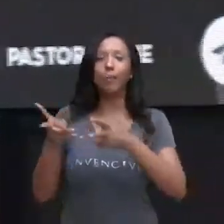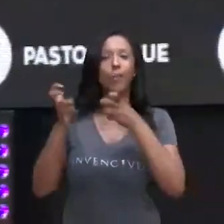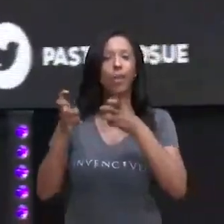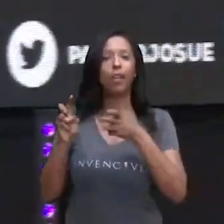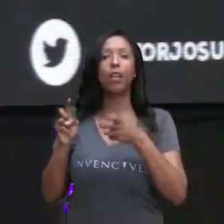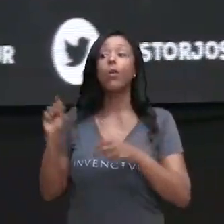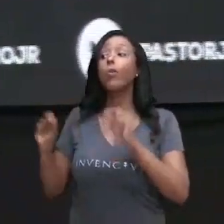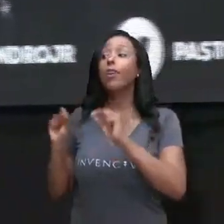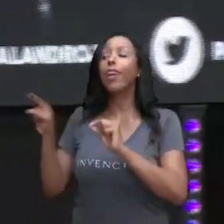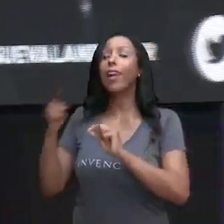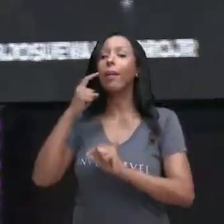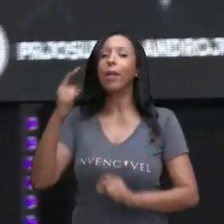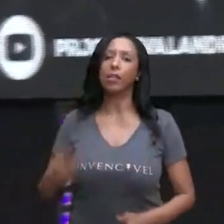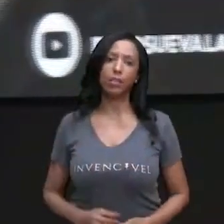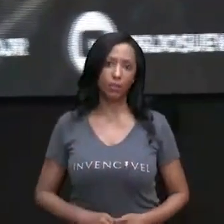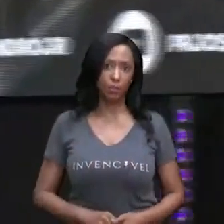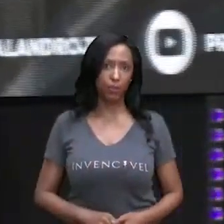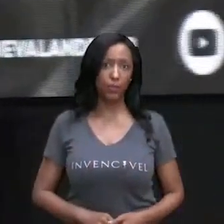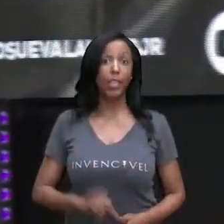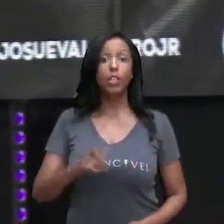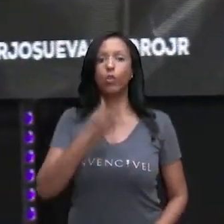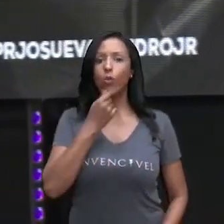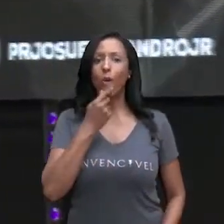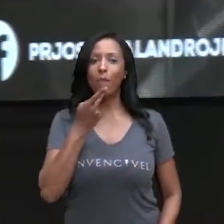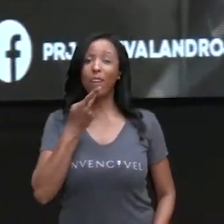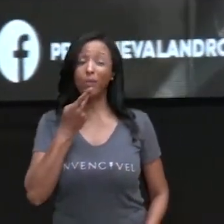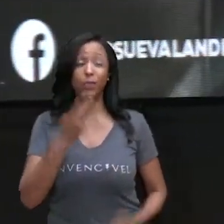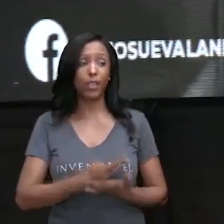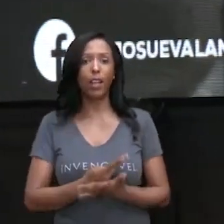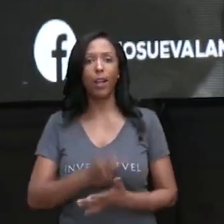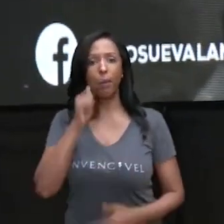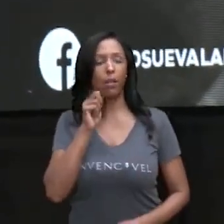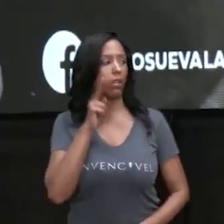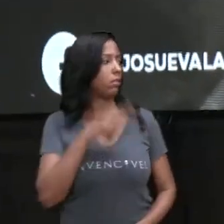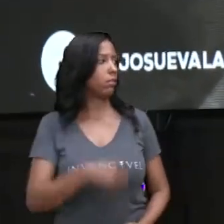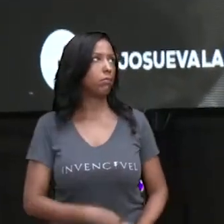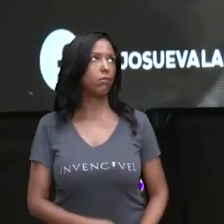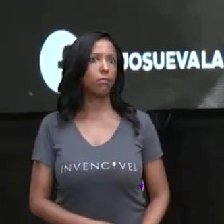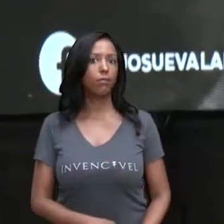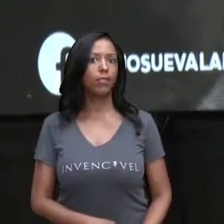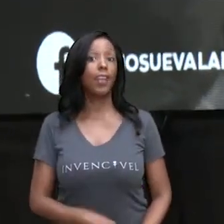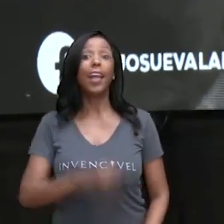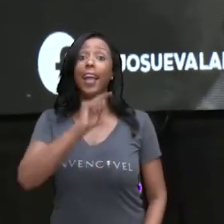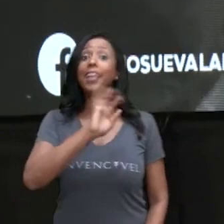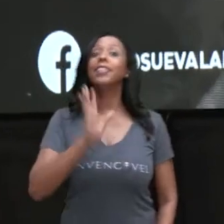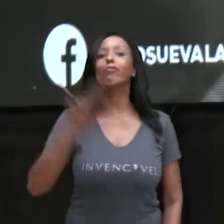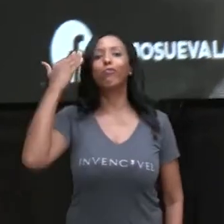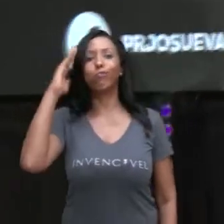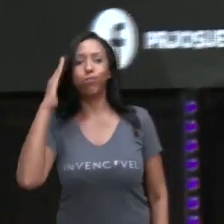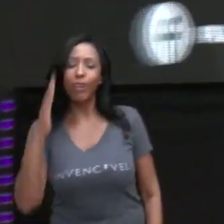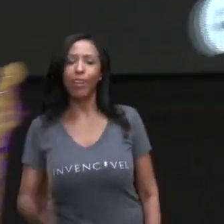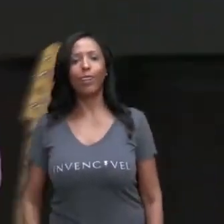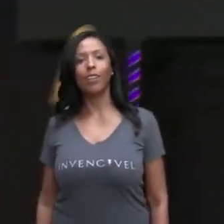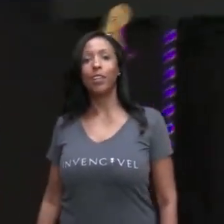Sim ou não? Quando o homem vai falar um negócio demais, a mulher faz. Ele já sabe. Epa! Estou entrando num assunto